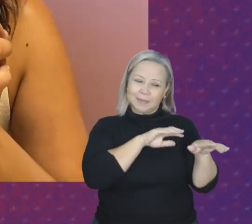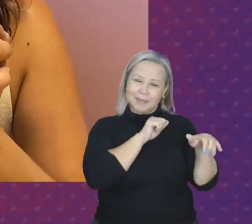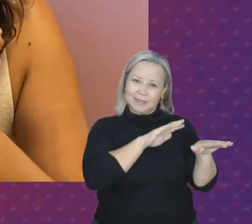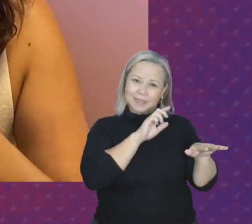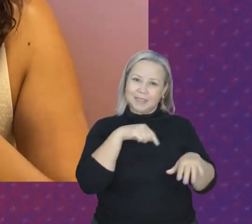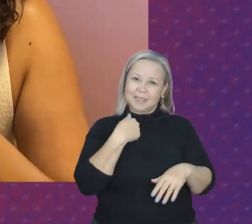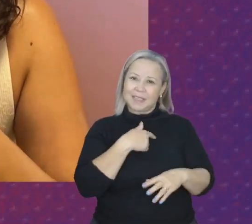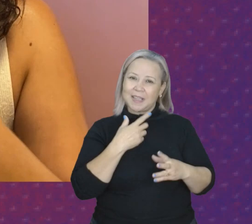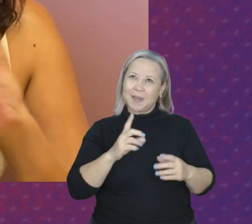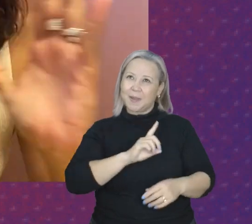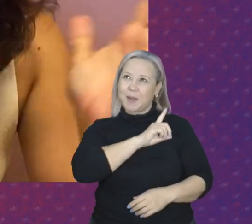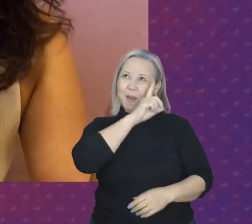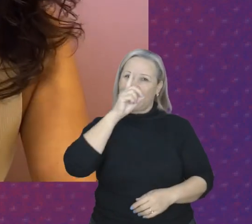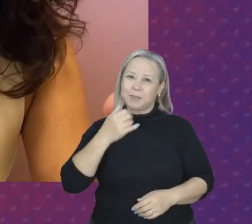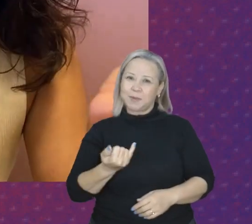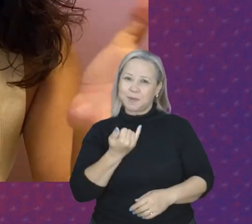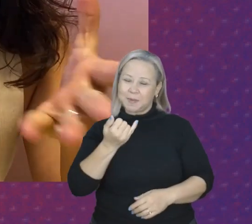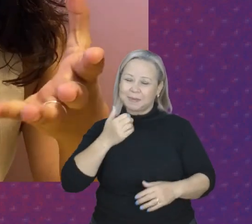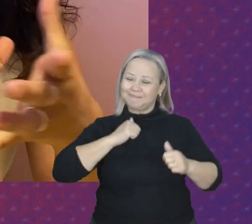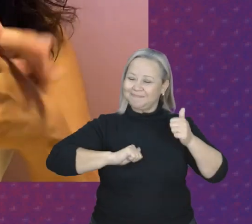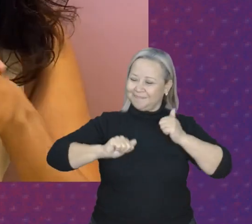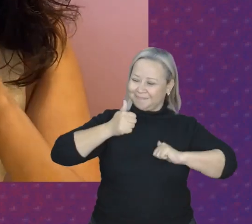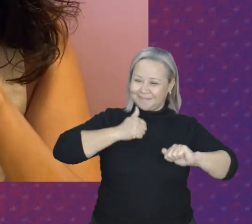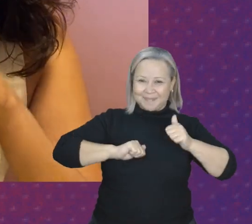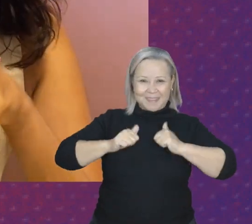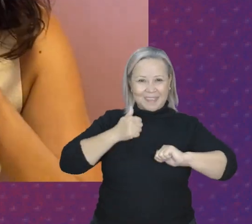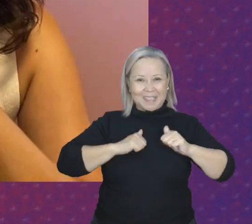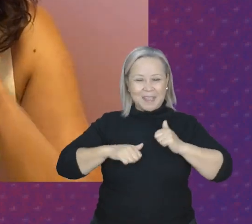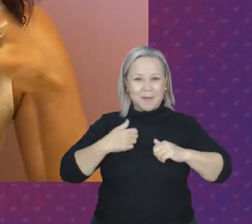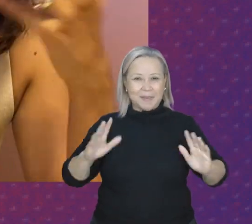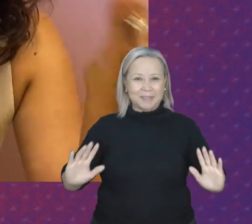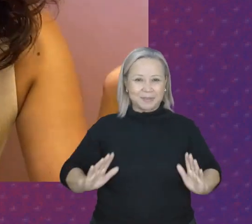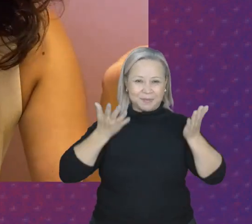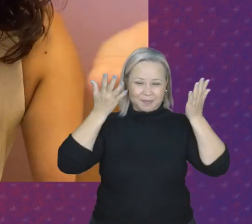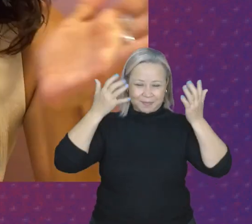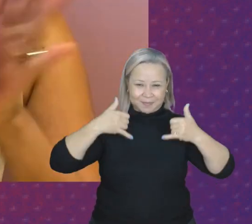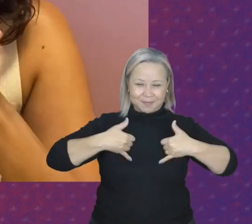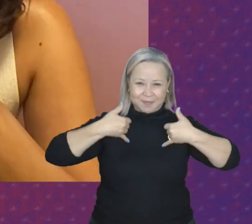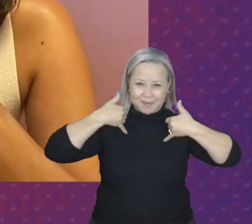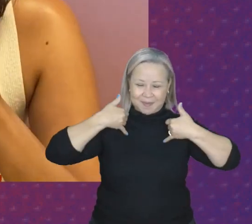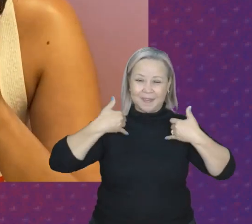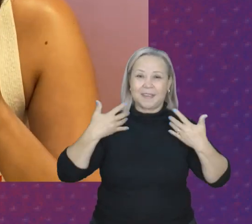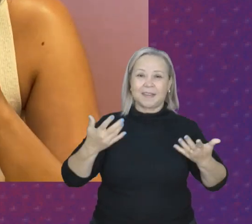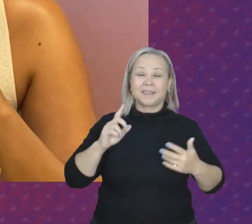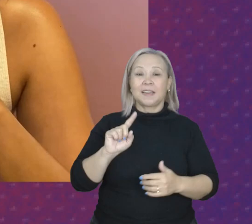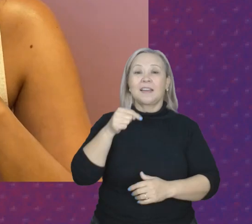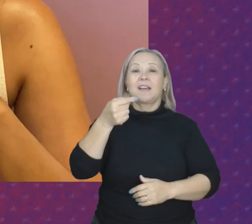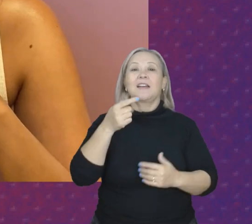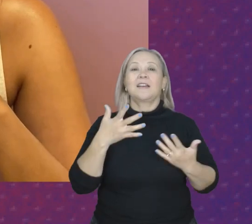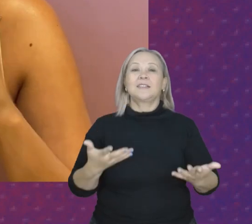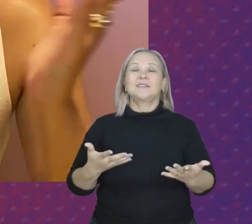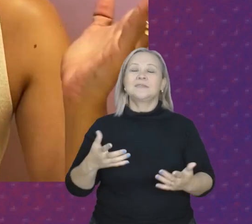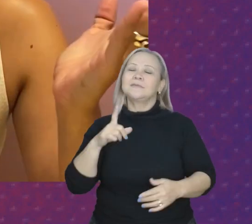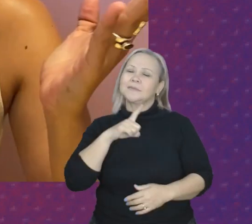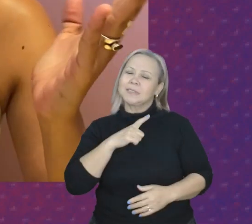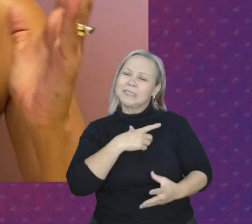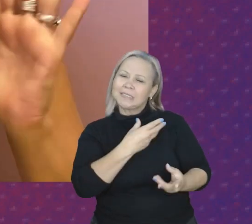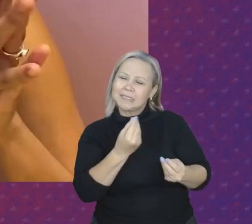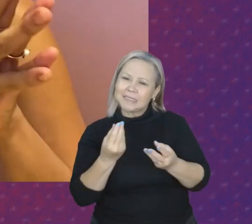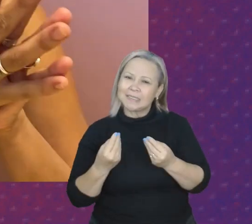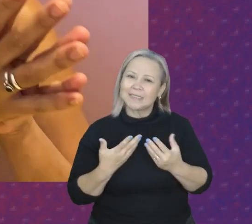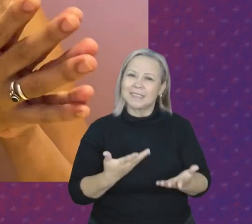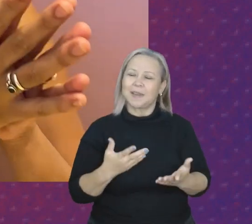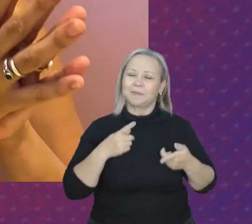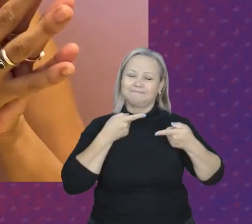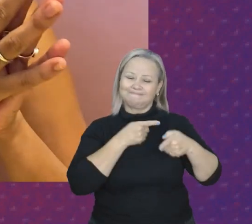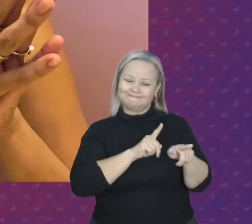nosso grande dia. Estou ansiosa para a gente poder festejar. E para além disso, claro, ainda existem muitos